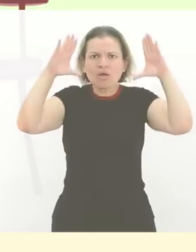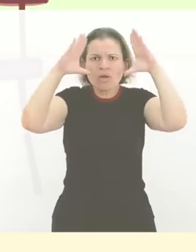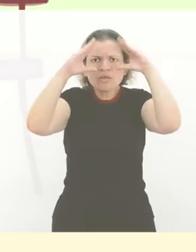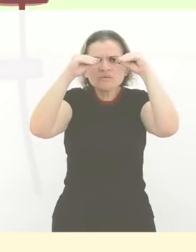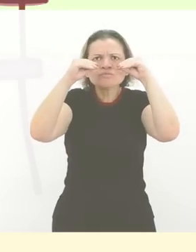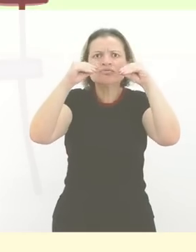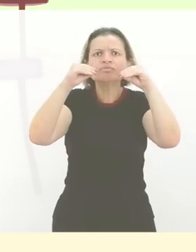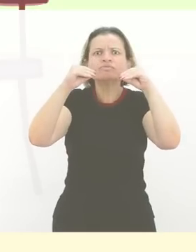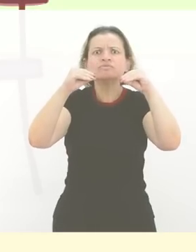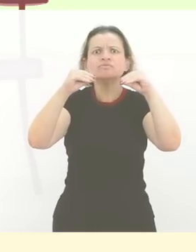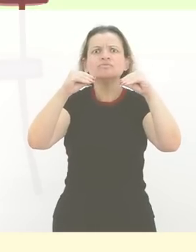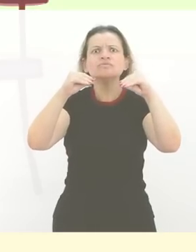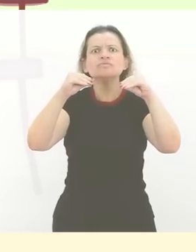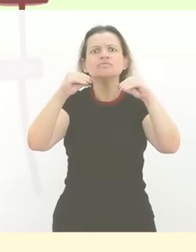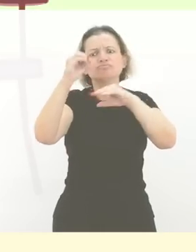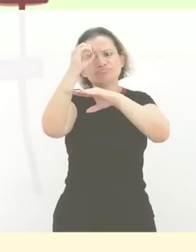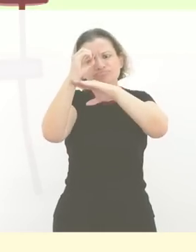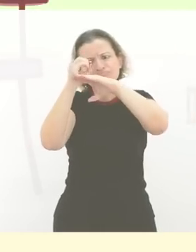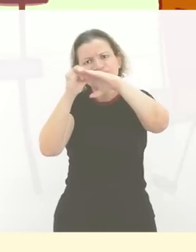até ficou de noite.